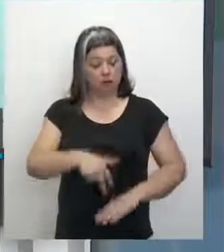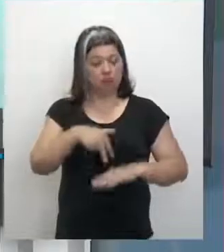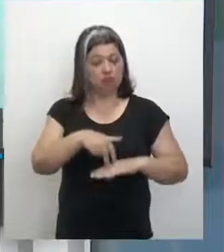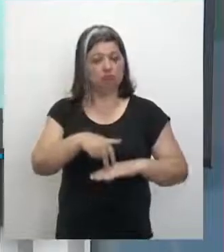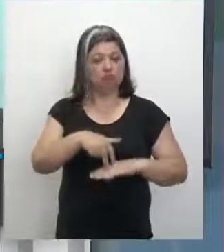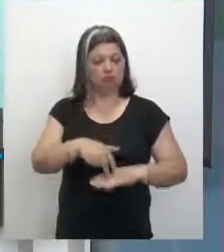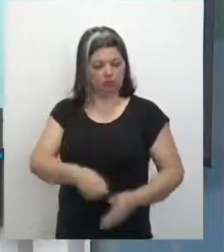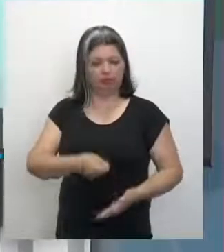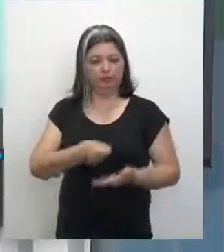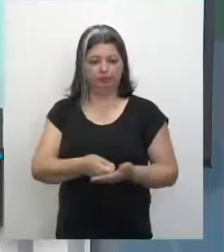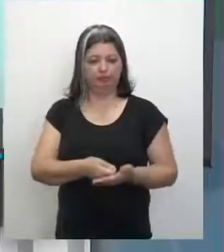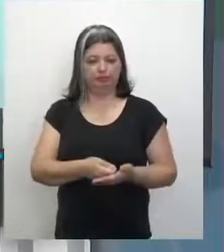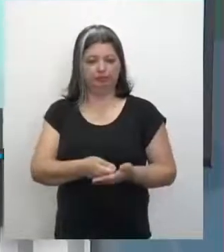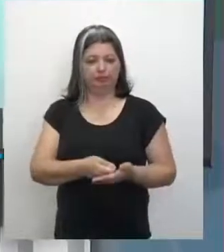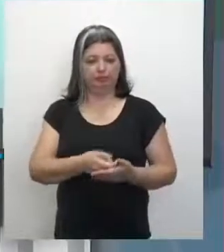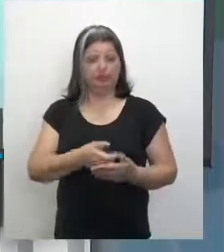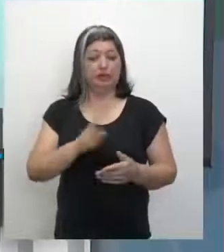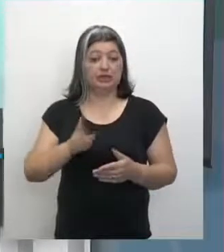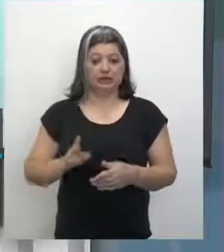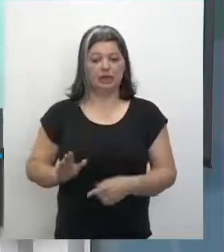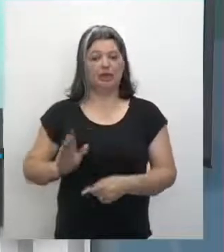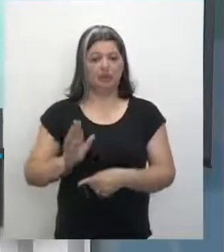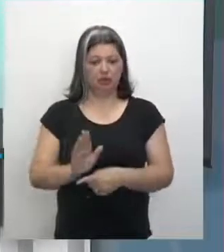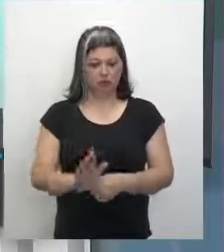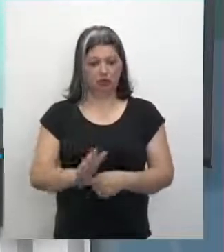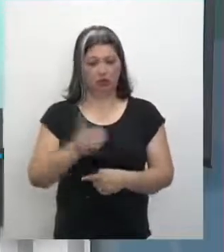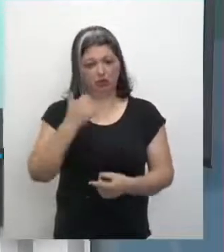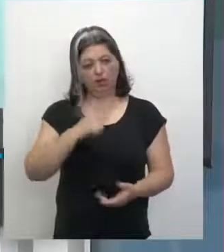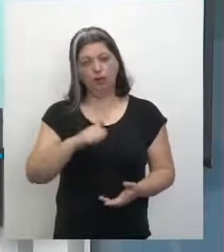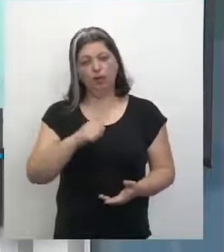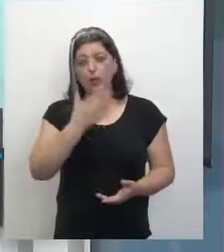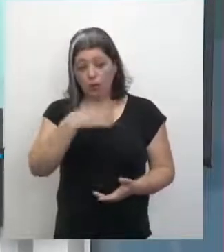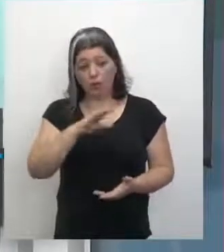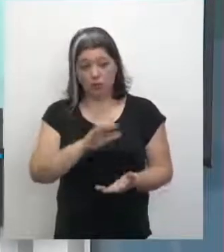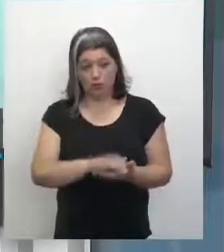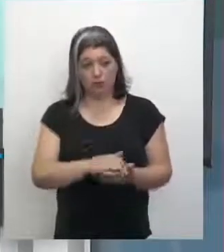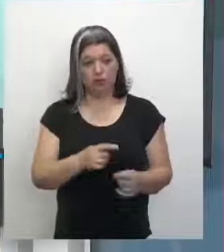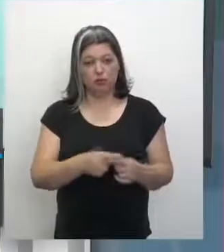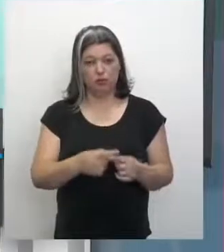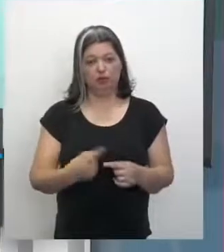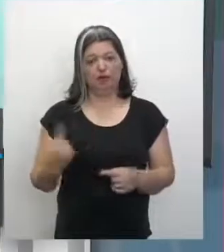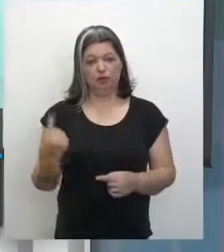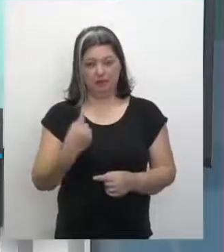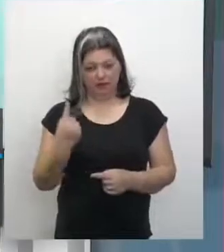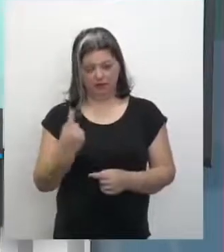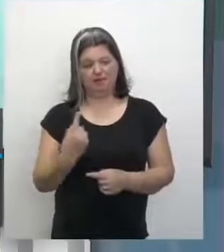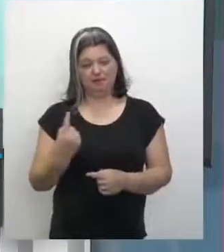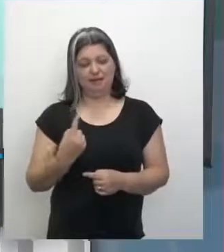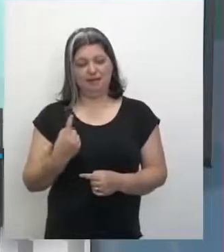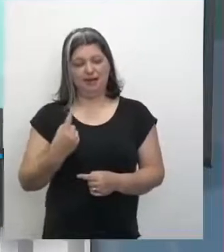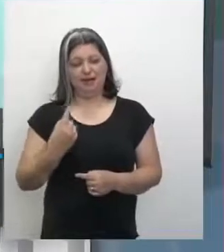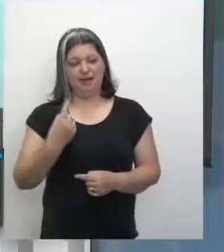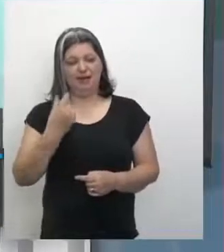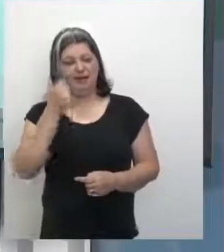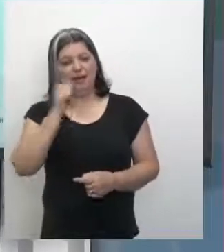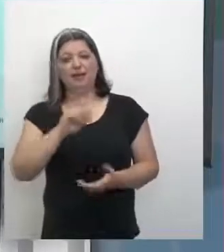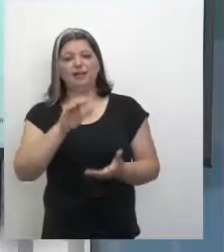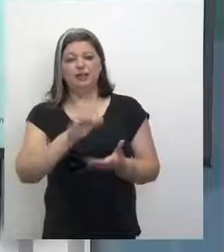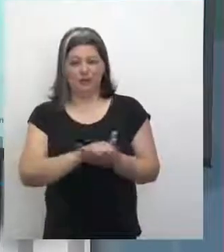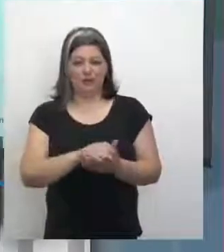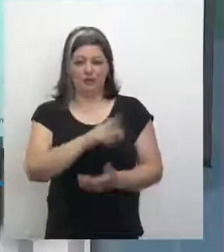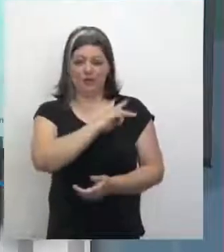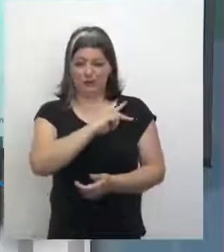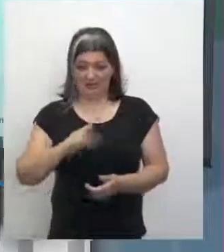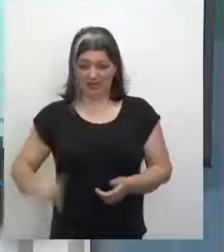do presidente dos Estados Unidos, o esposo dela, né, o Roosevelt, porque ela era a primeira dama dos Estados Unidos. E